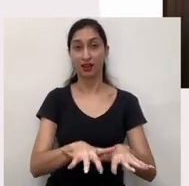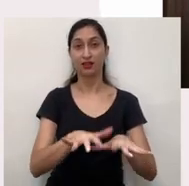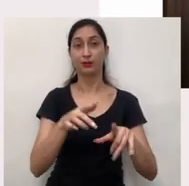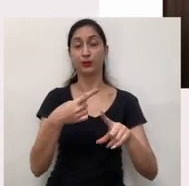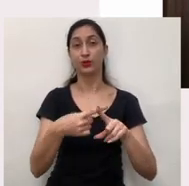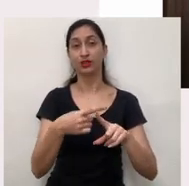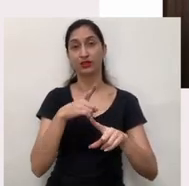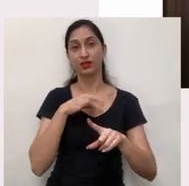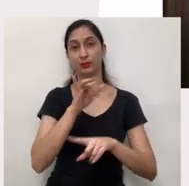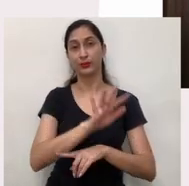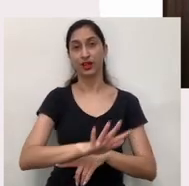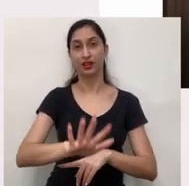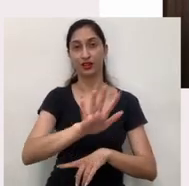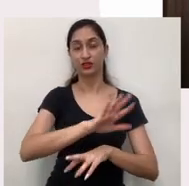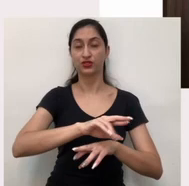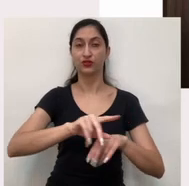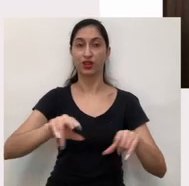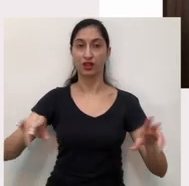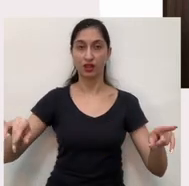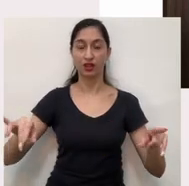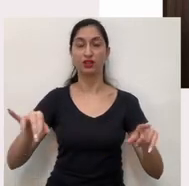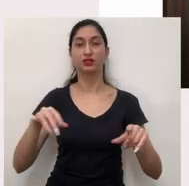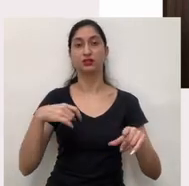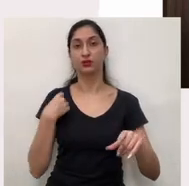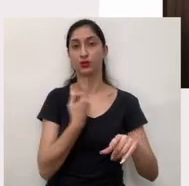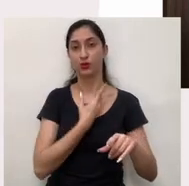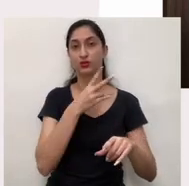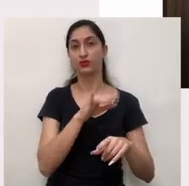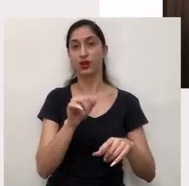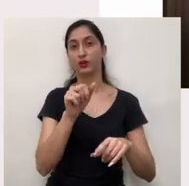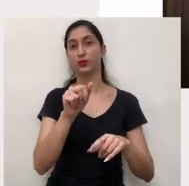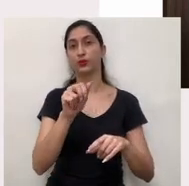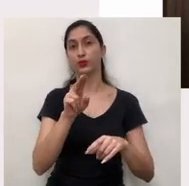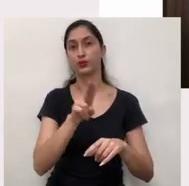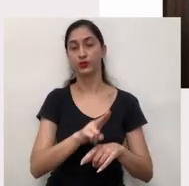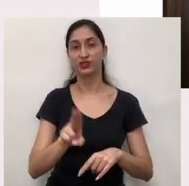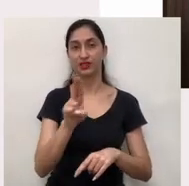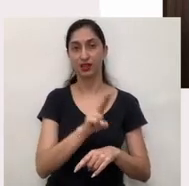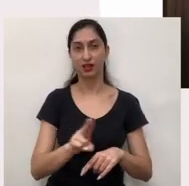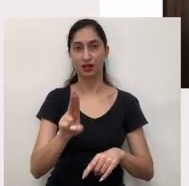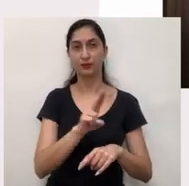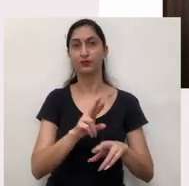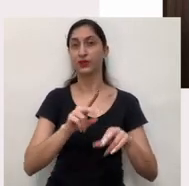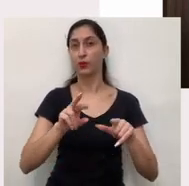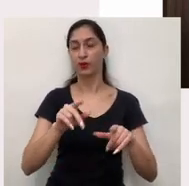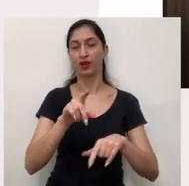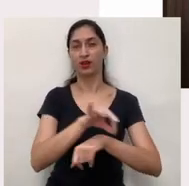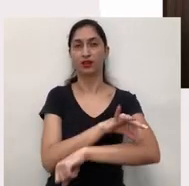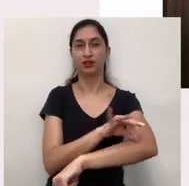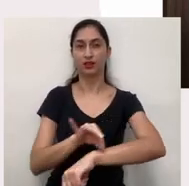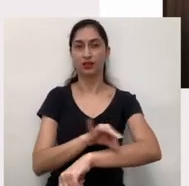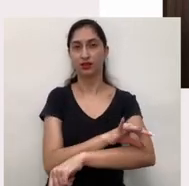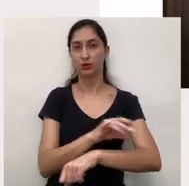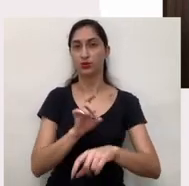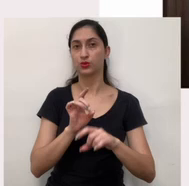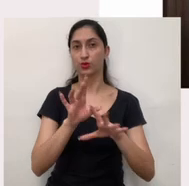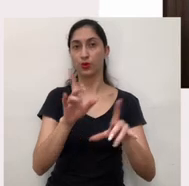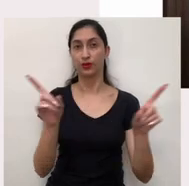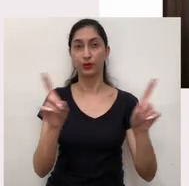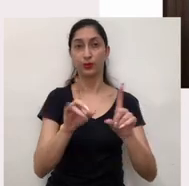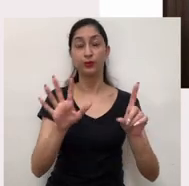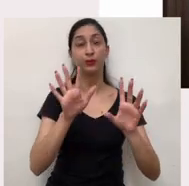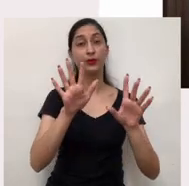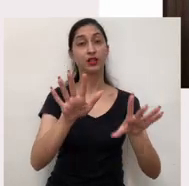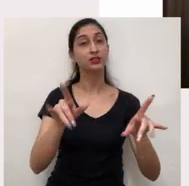um banco de imagens, né, para ser usado não só por arquitetos e serralheiros, mas